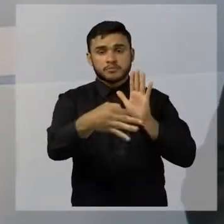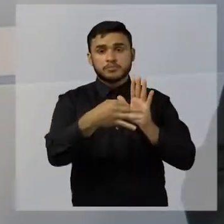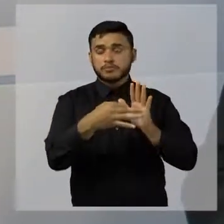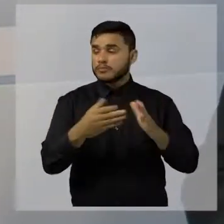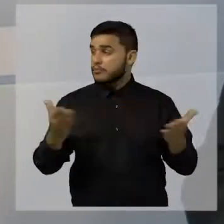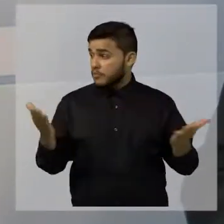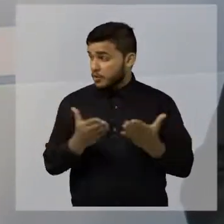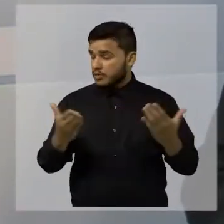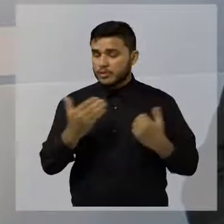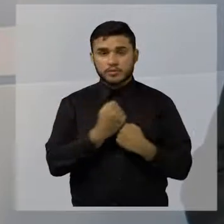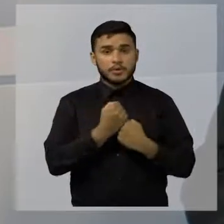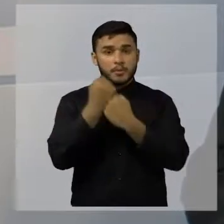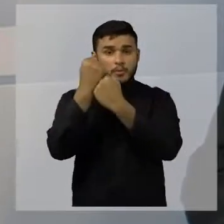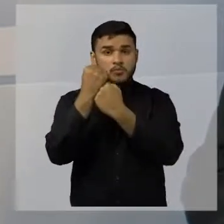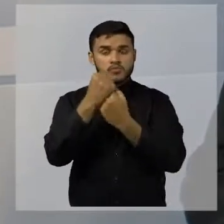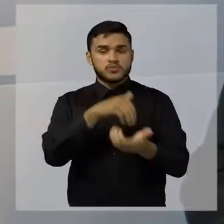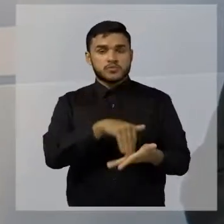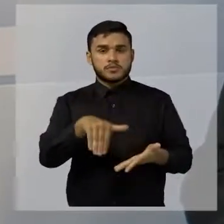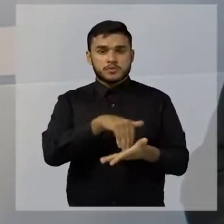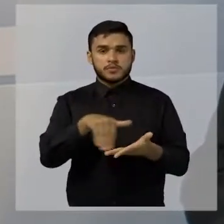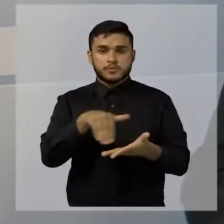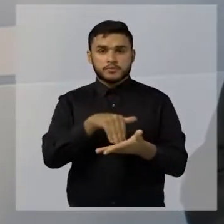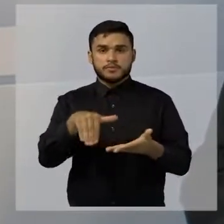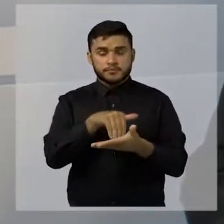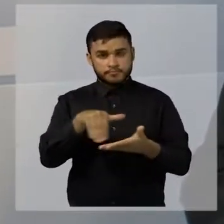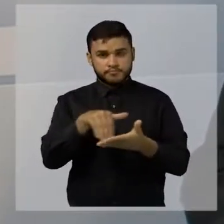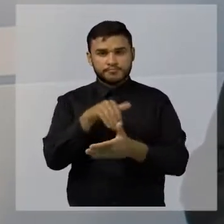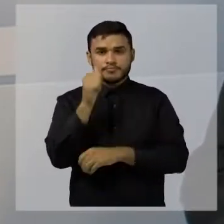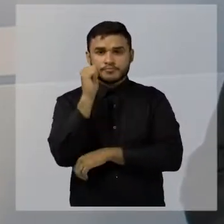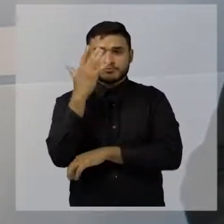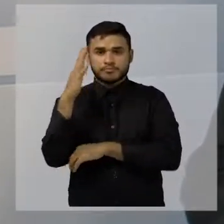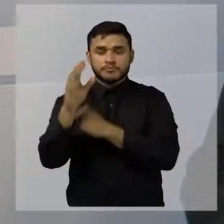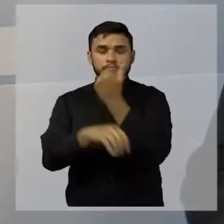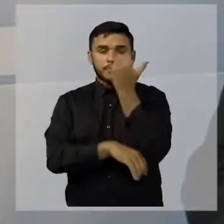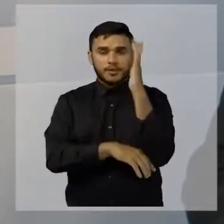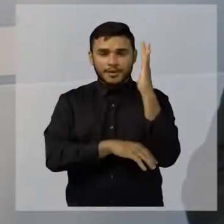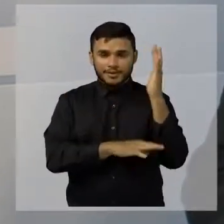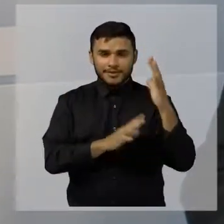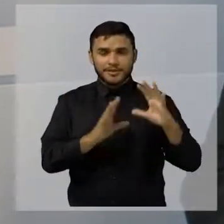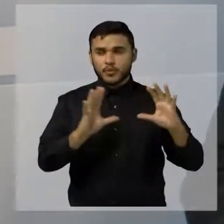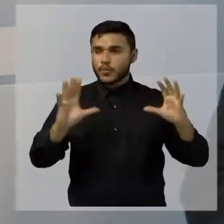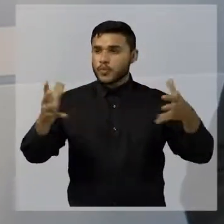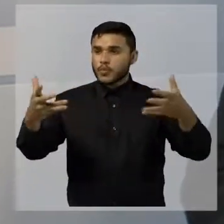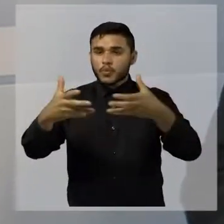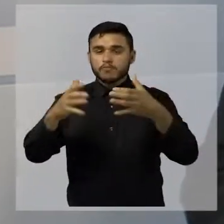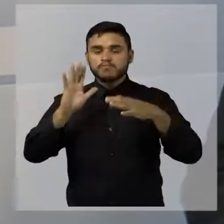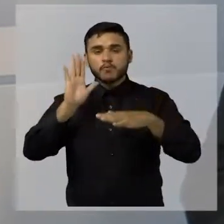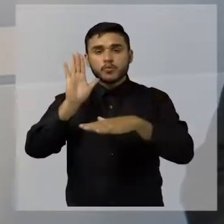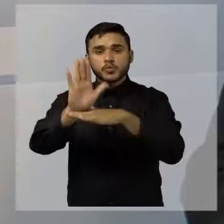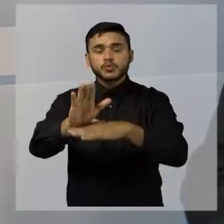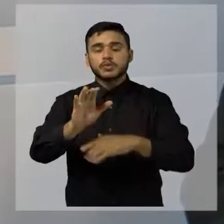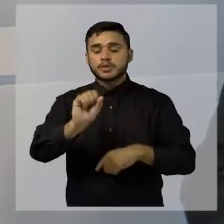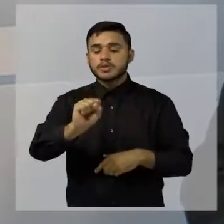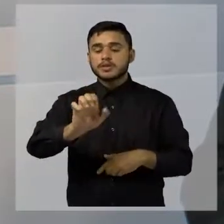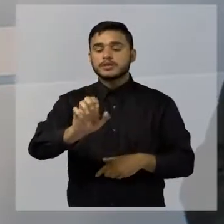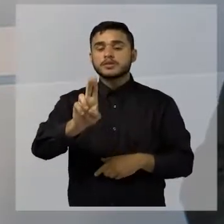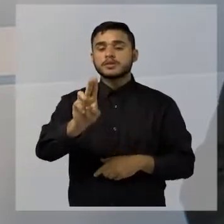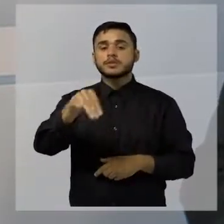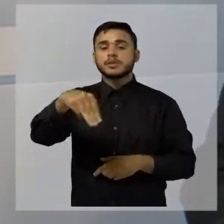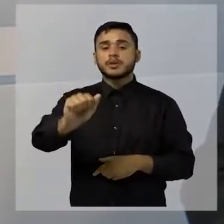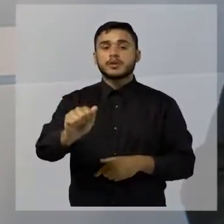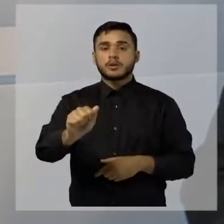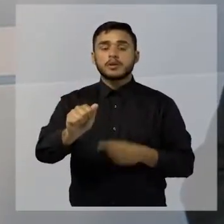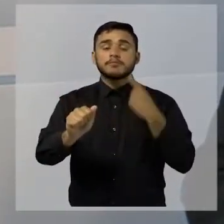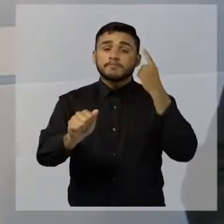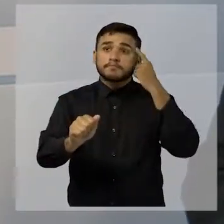apoio da nossa secretária do Meio Ambiente, da Silma, a doutora Agda Muniz, que vai versar sobre a gente criar conselho gestor das